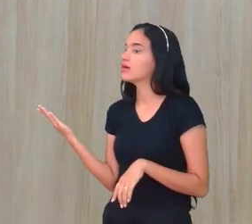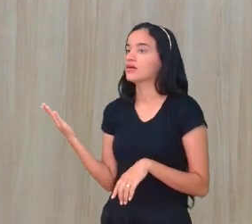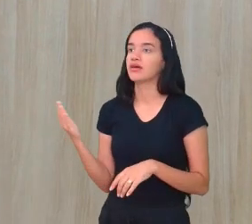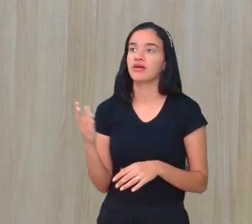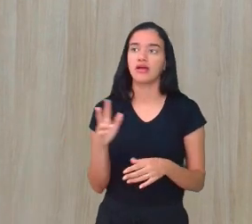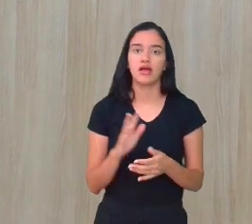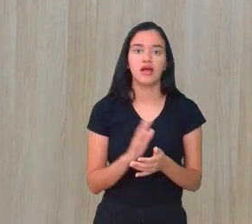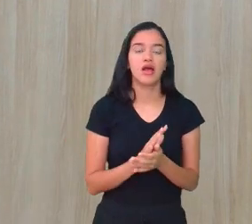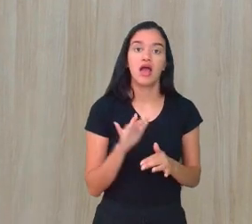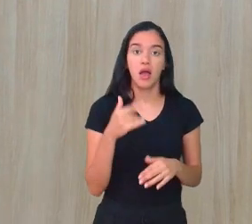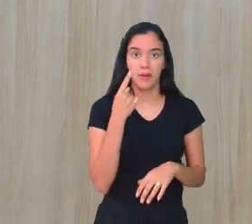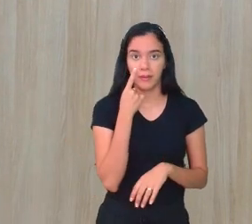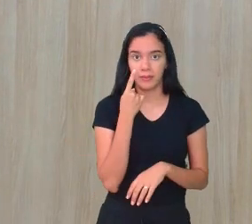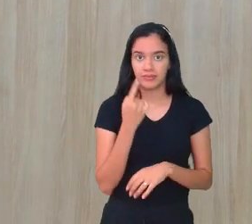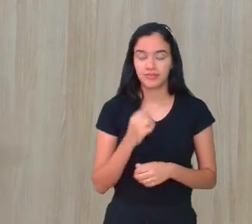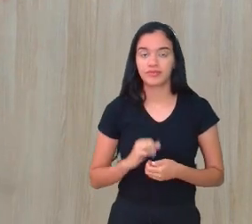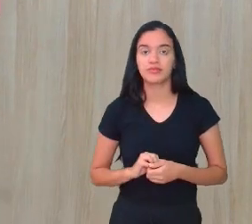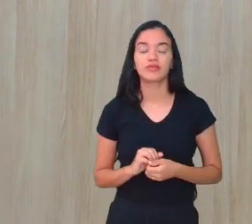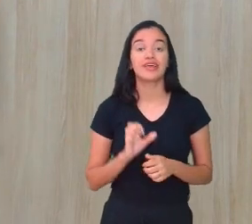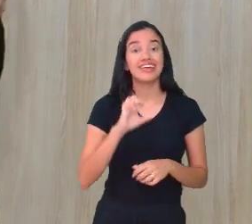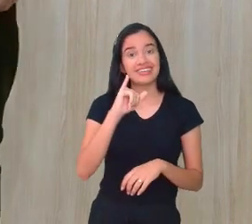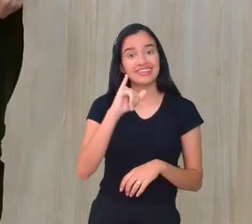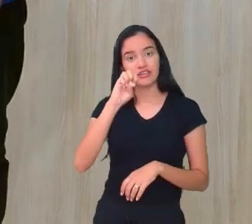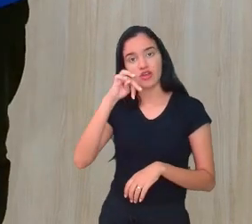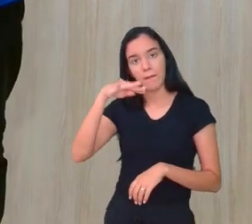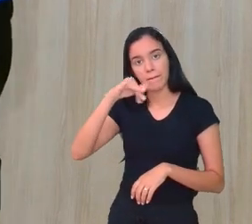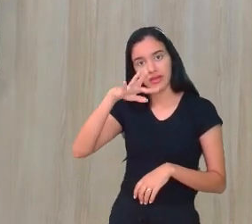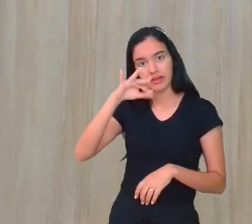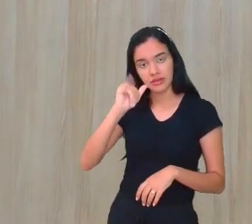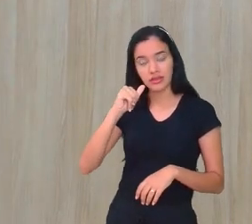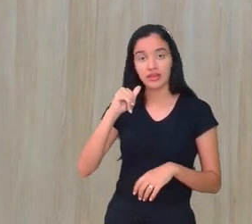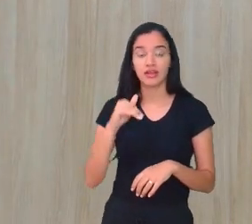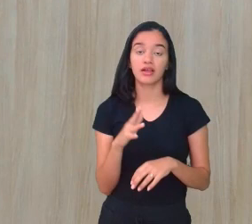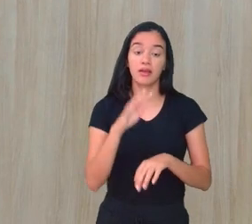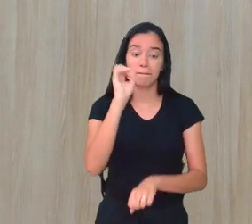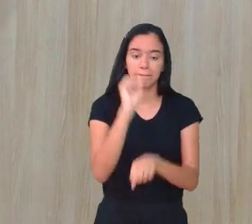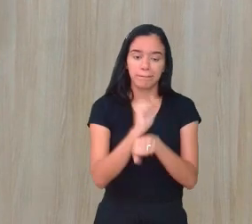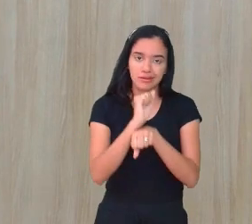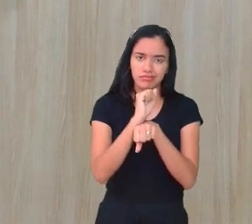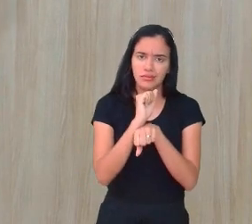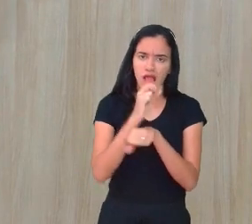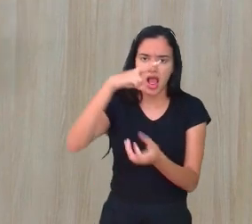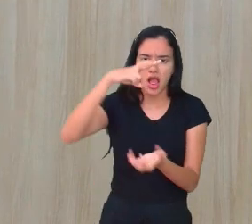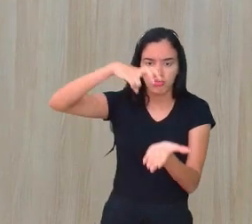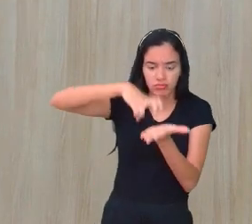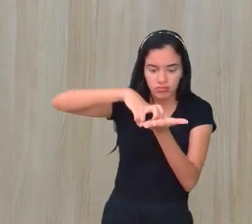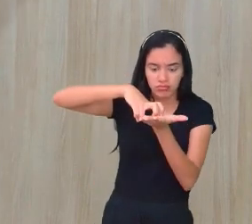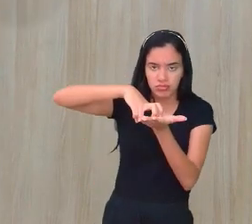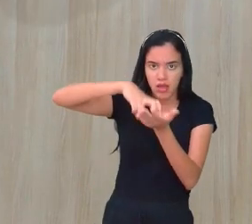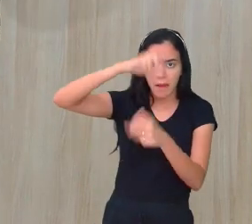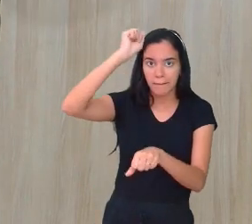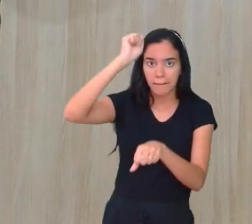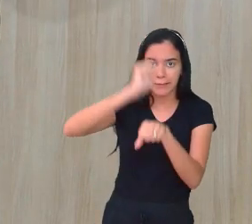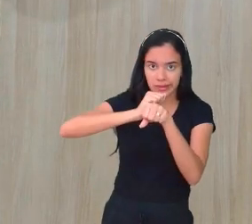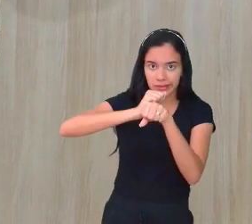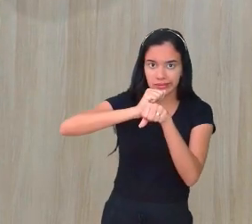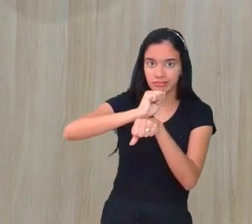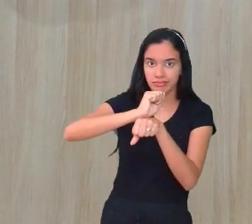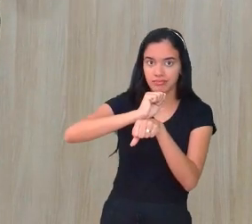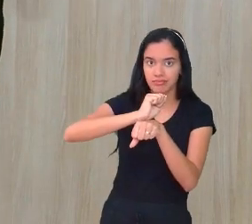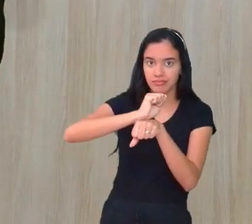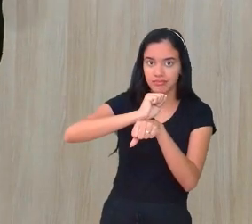posição de na posição isométrica, né? Que é aí estático. Lembra de estátua? Estátua,